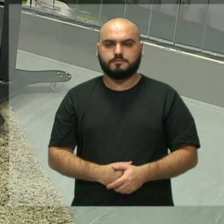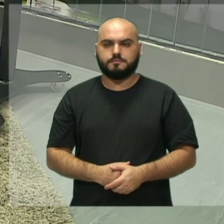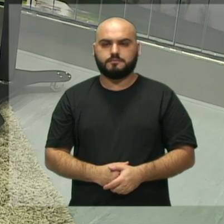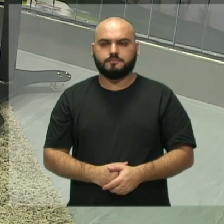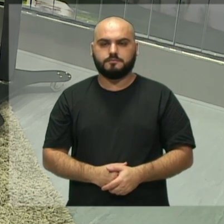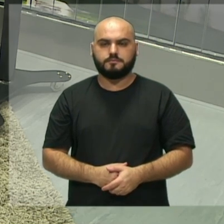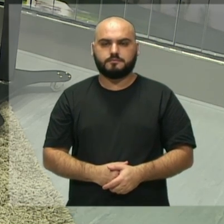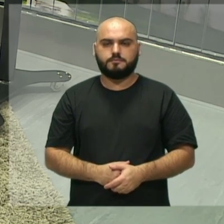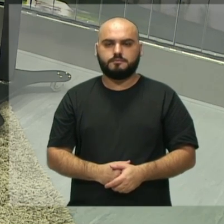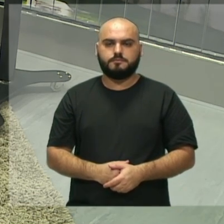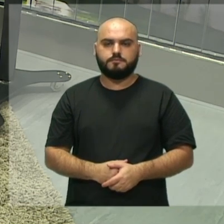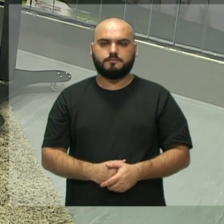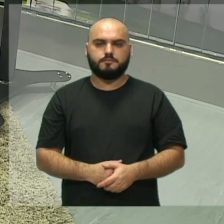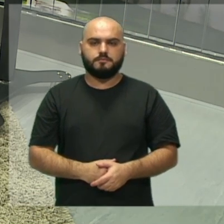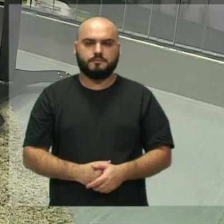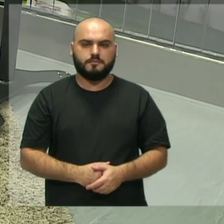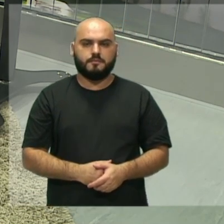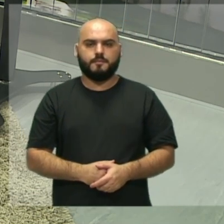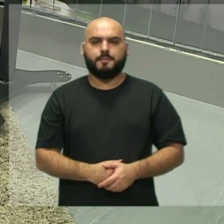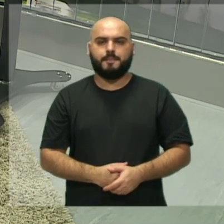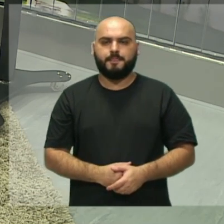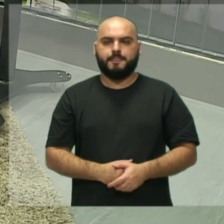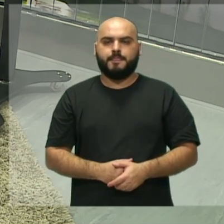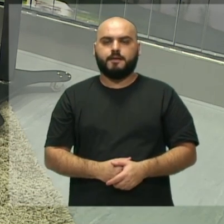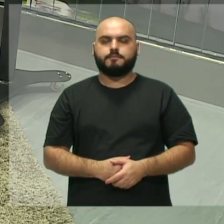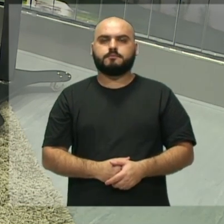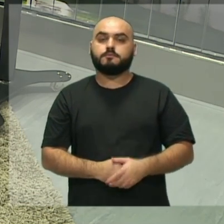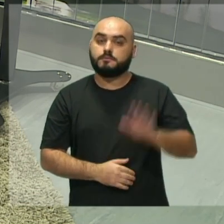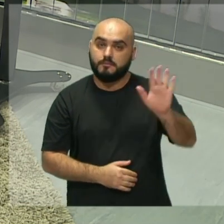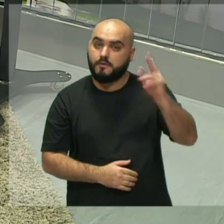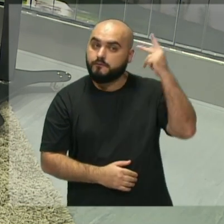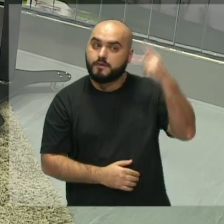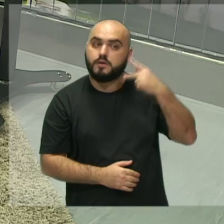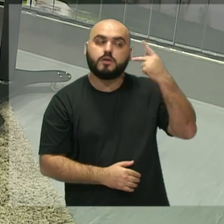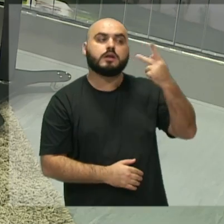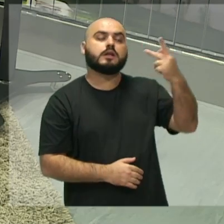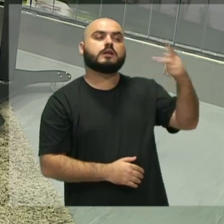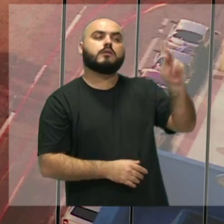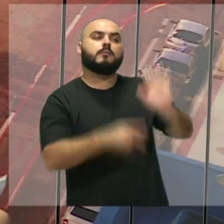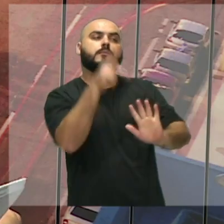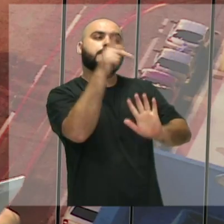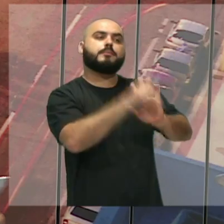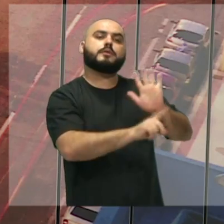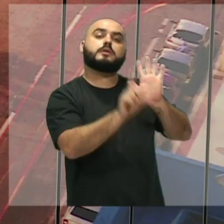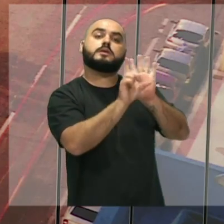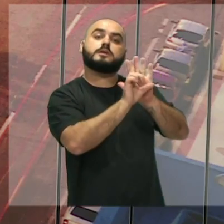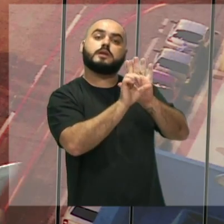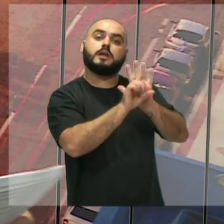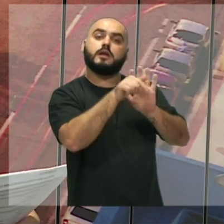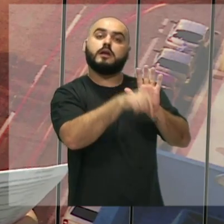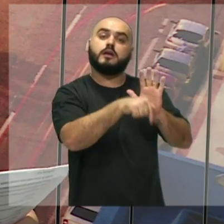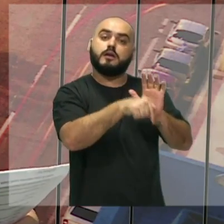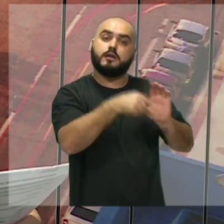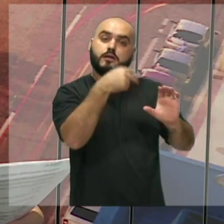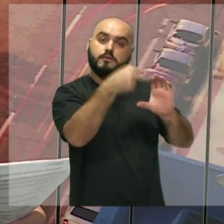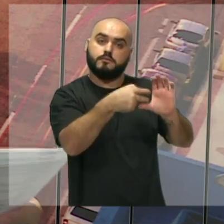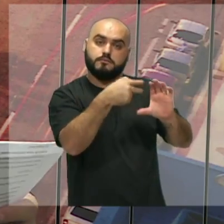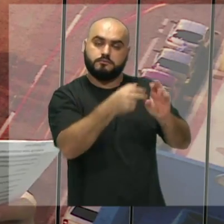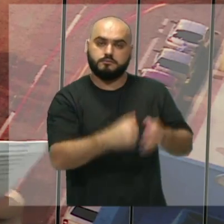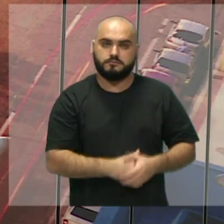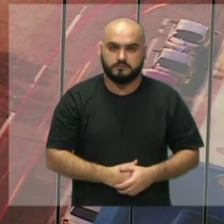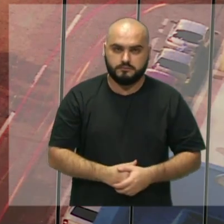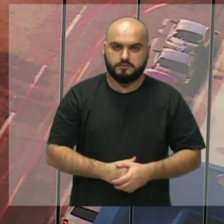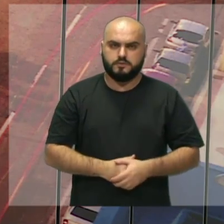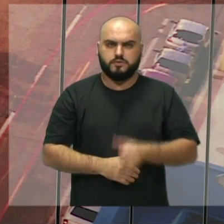Vereador, vou falar um pouquinho a respeito dos seus projetos de lei aqui na casa. Um que ainda está em trâmite, o número 3